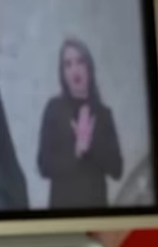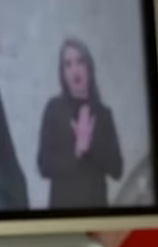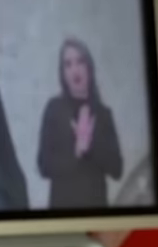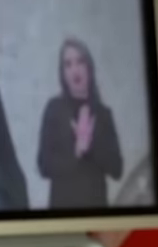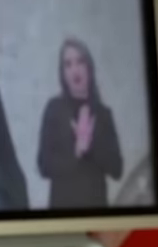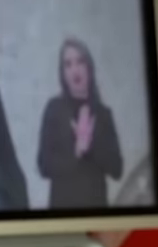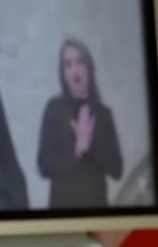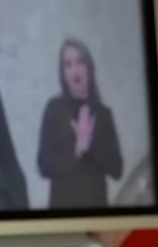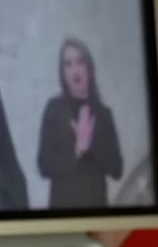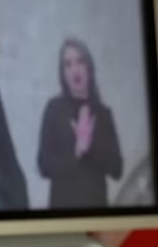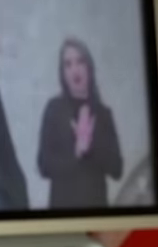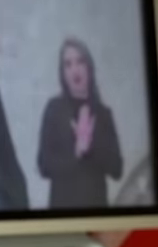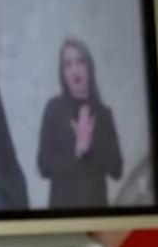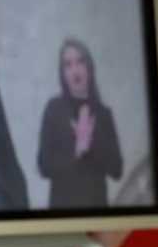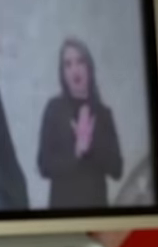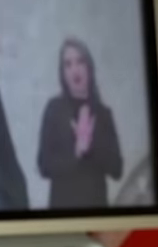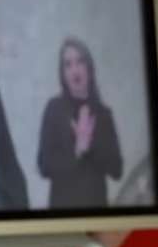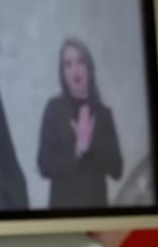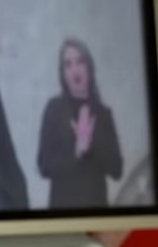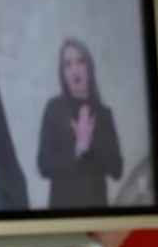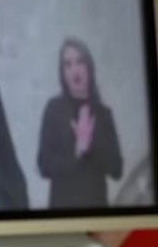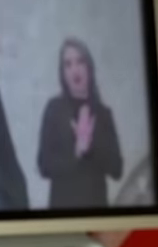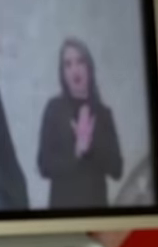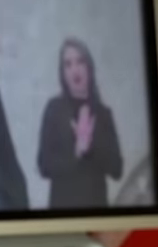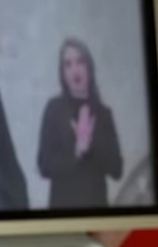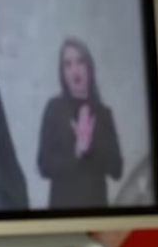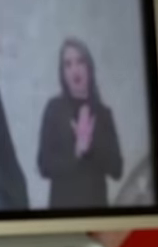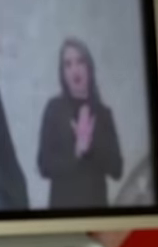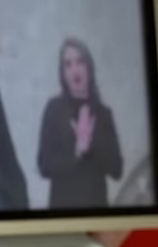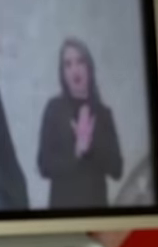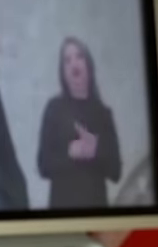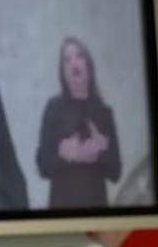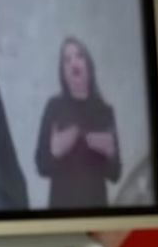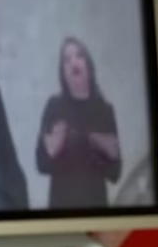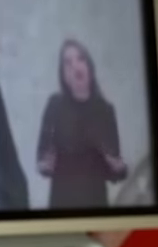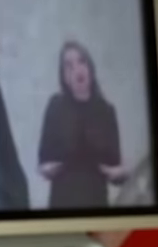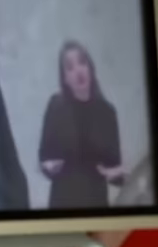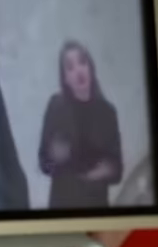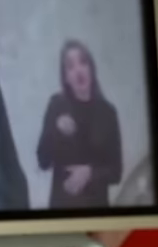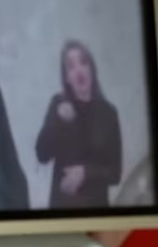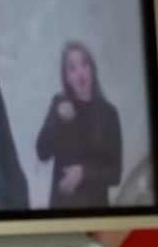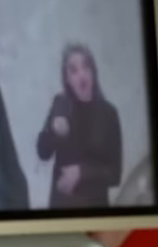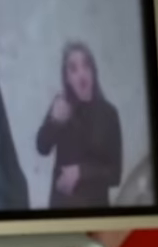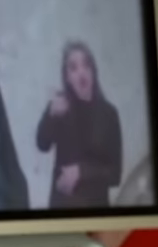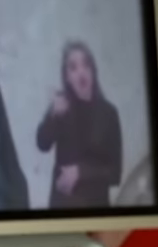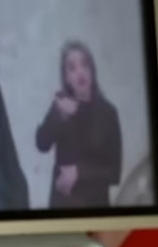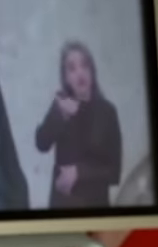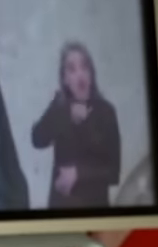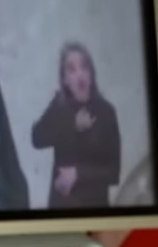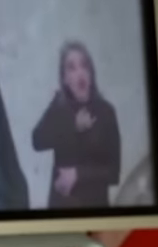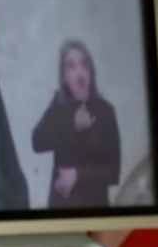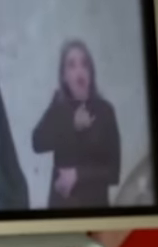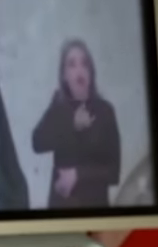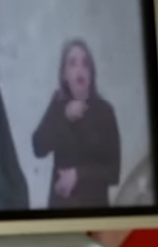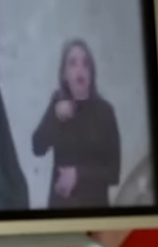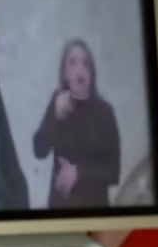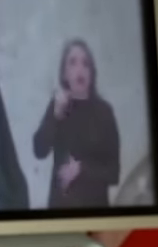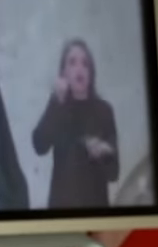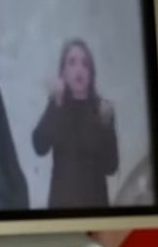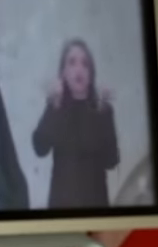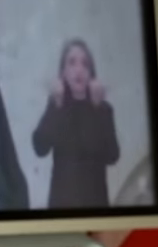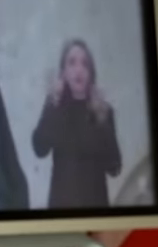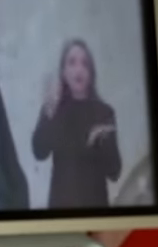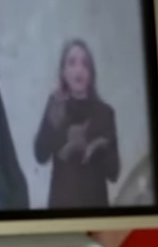vamos continuar aqui, porque o Cássio Nunes dá o checkmate. Vamos lá. Que tinha a informação incorreta do que estava